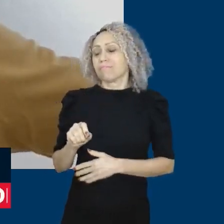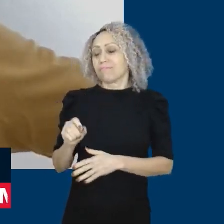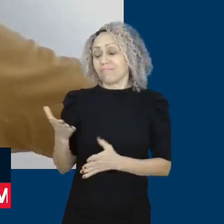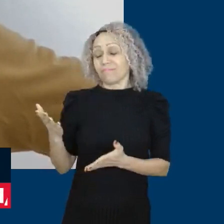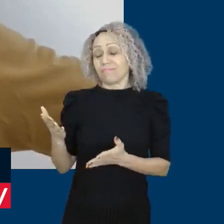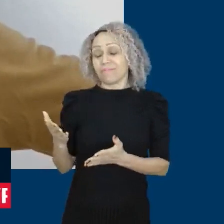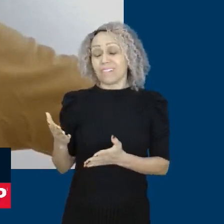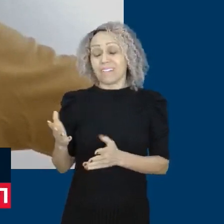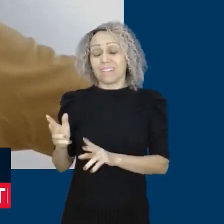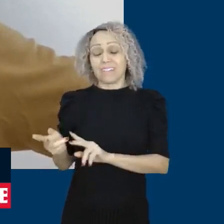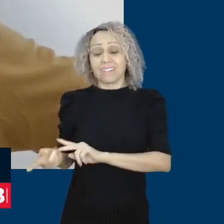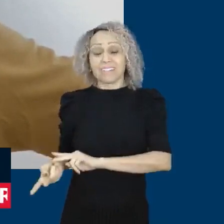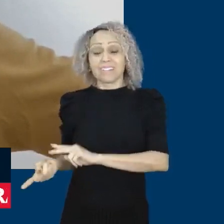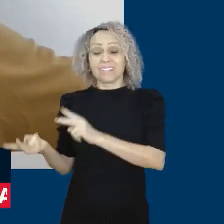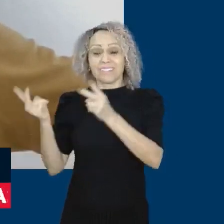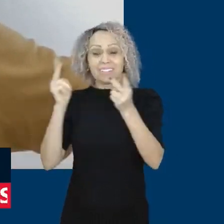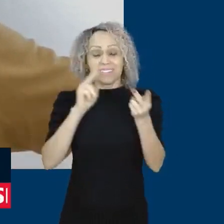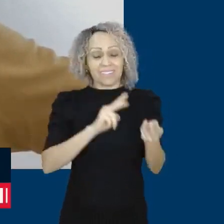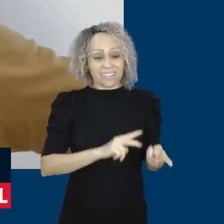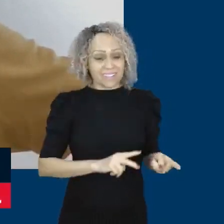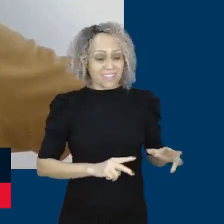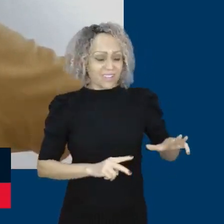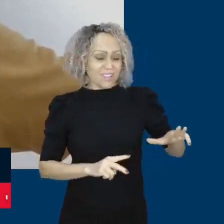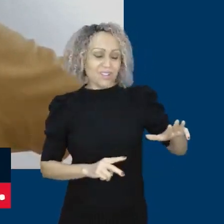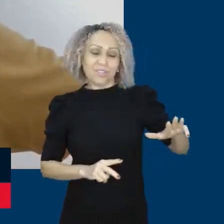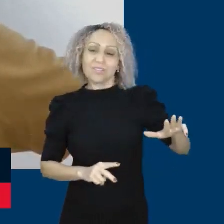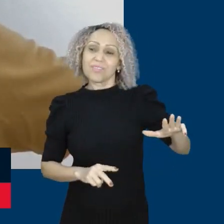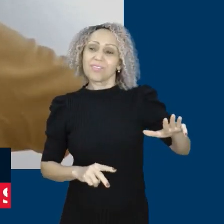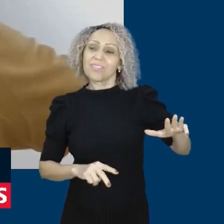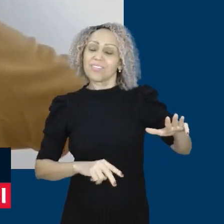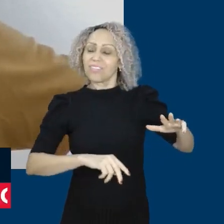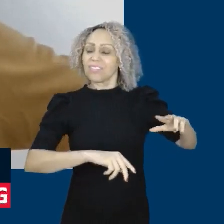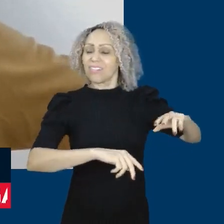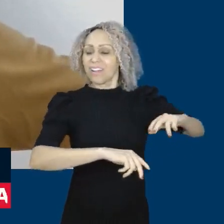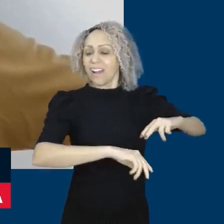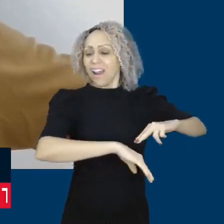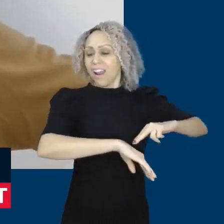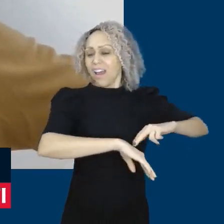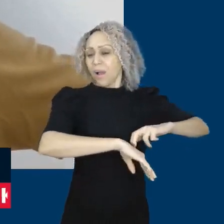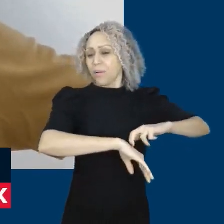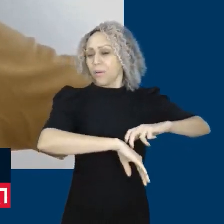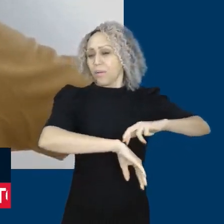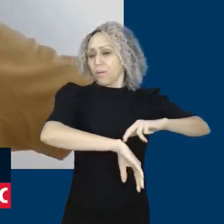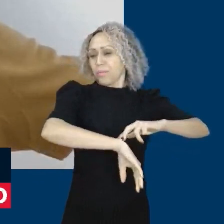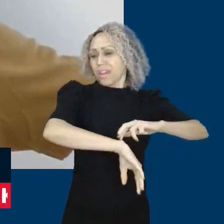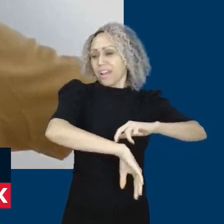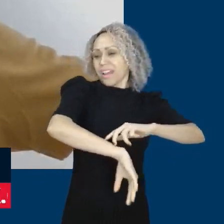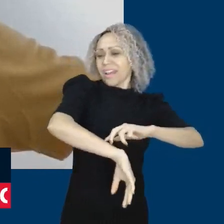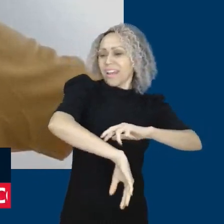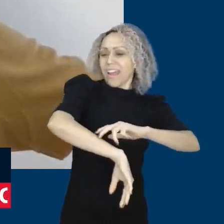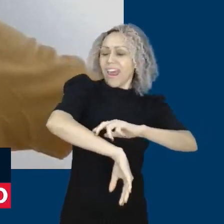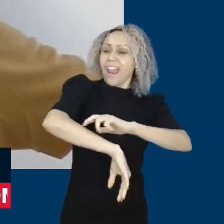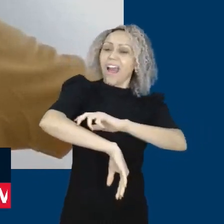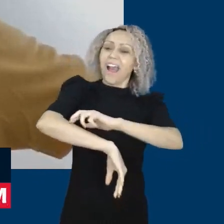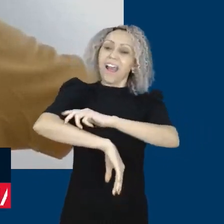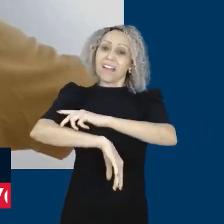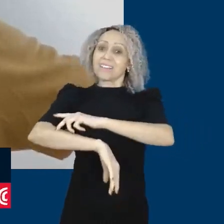aquela faixa e governar o nosso país, né? Eles resolveram partir para a